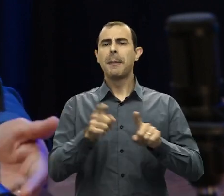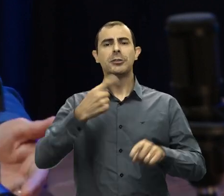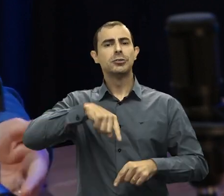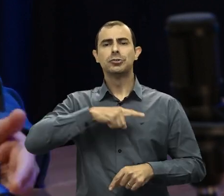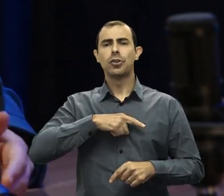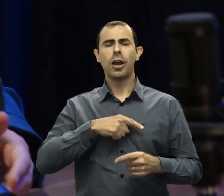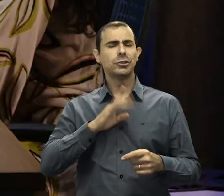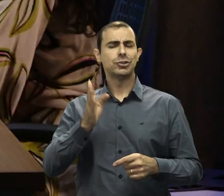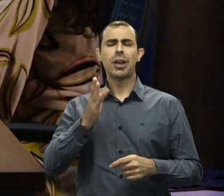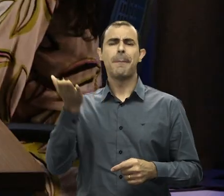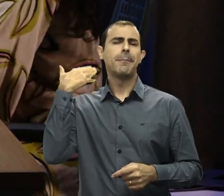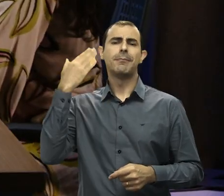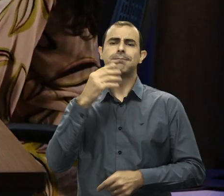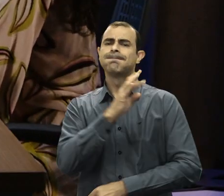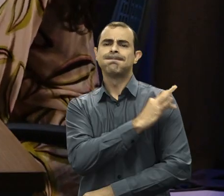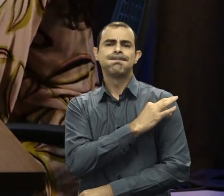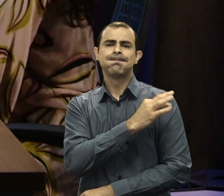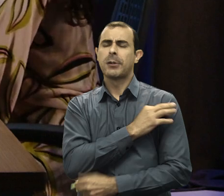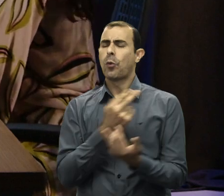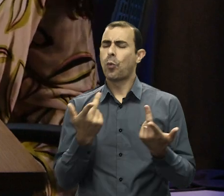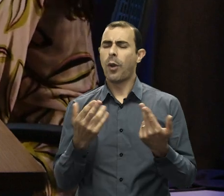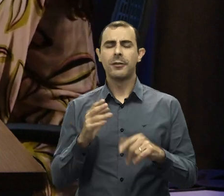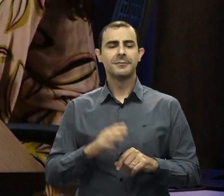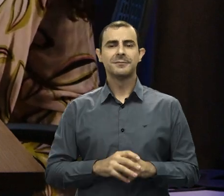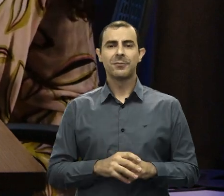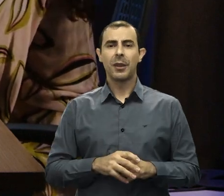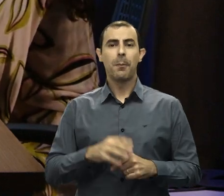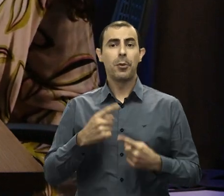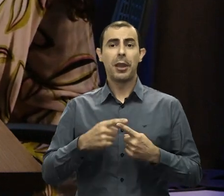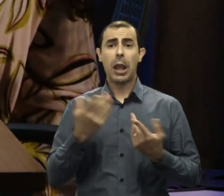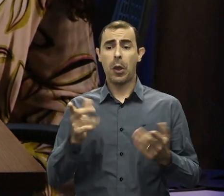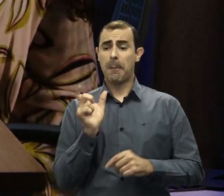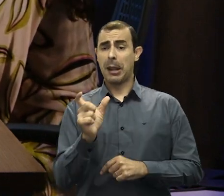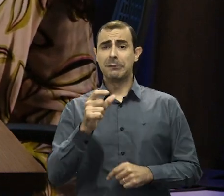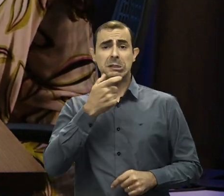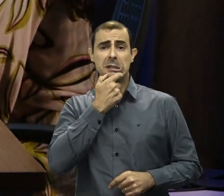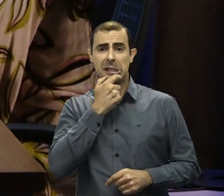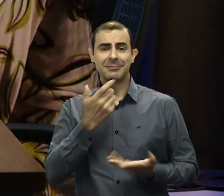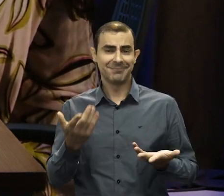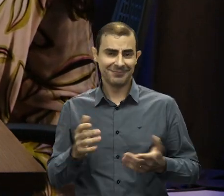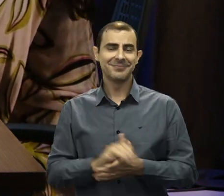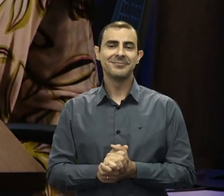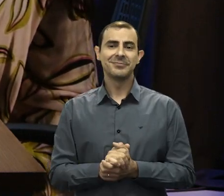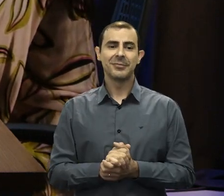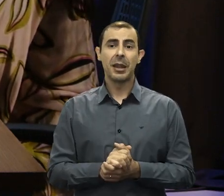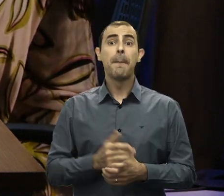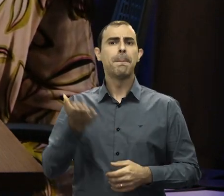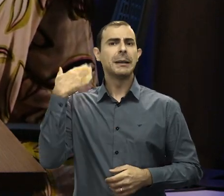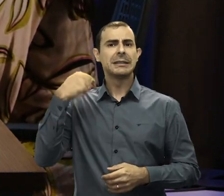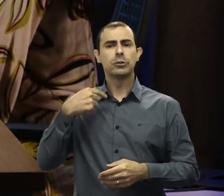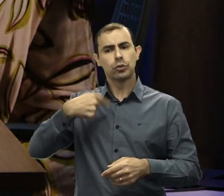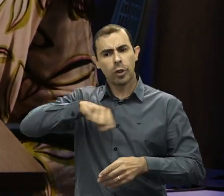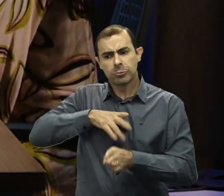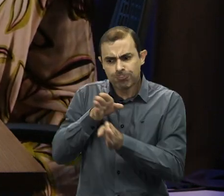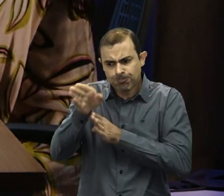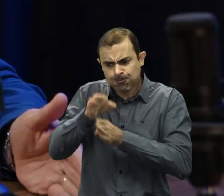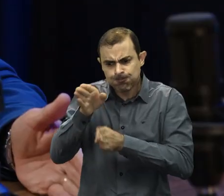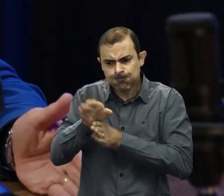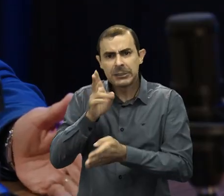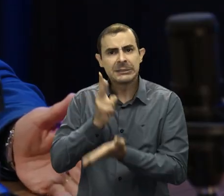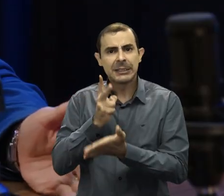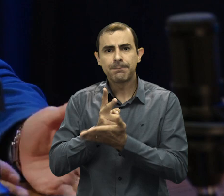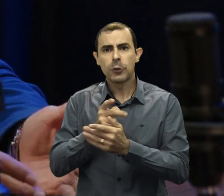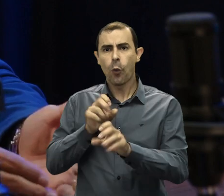não sabia, né? Só mudou. O treinador para o inglês se tornou coach, né? Então, a gente já fazia essa mentoria com os